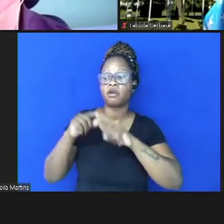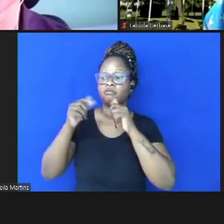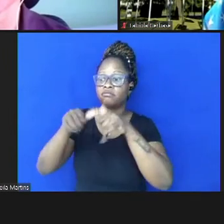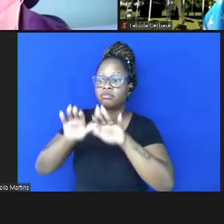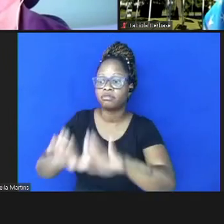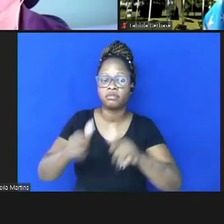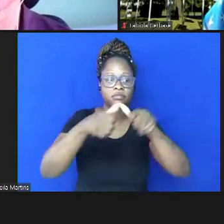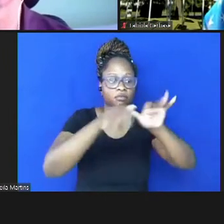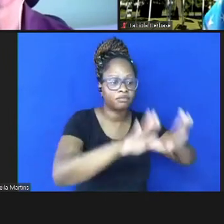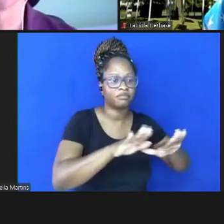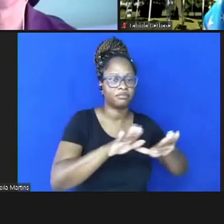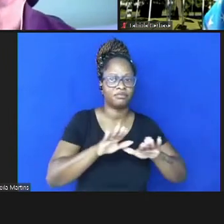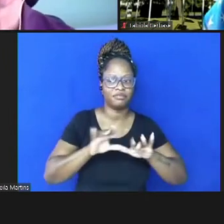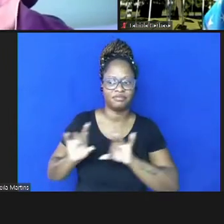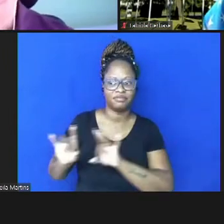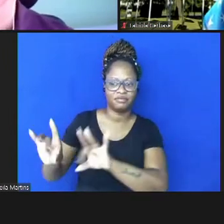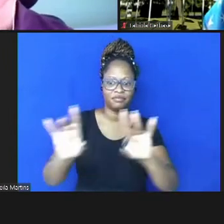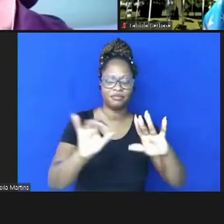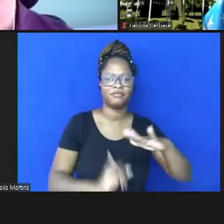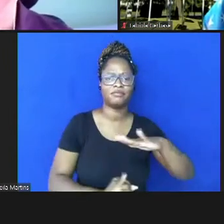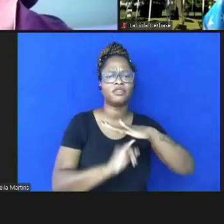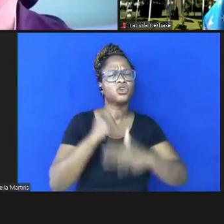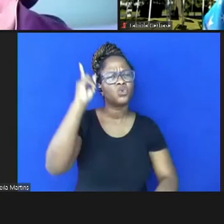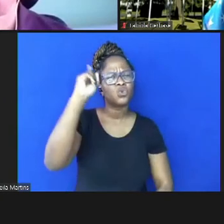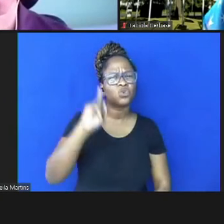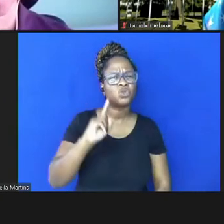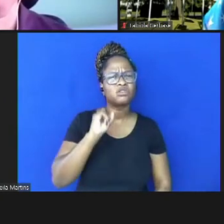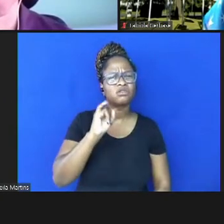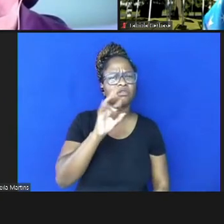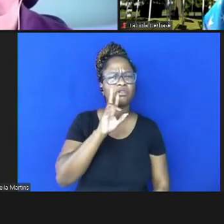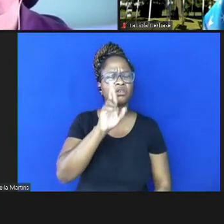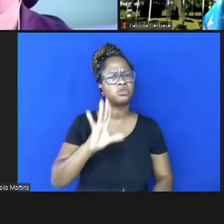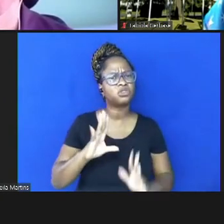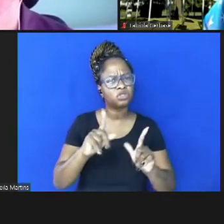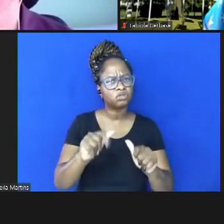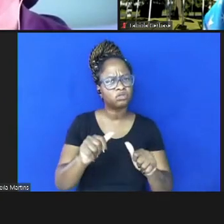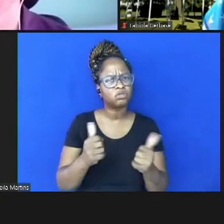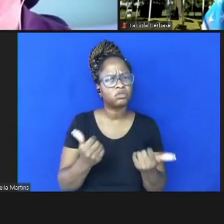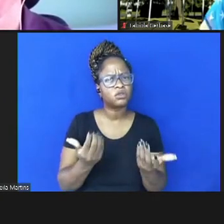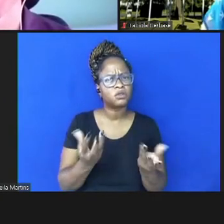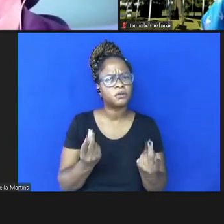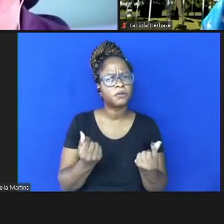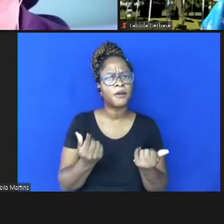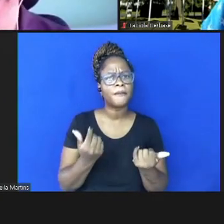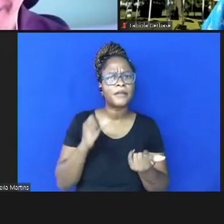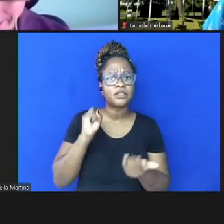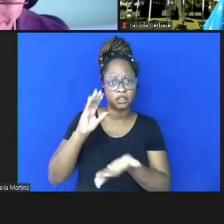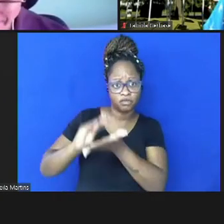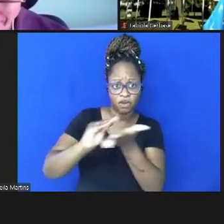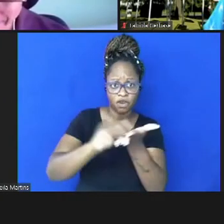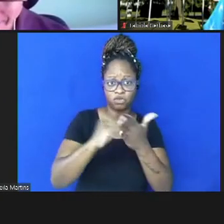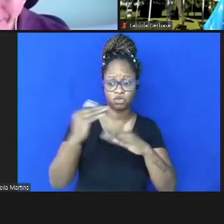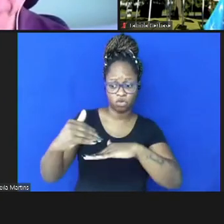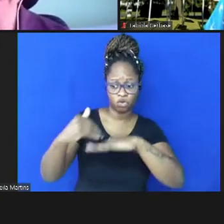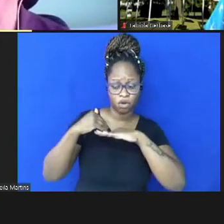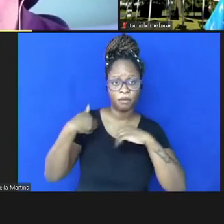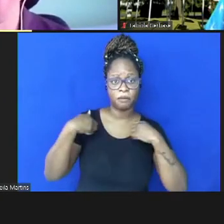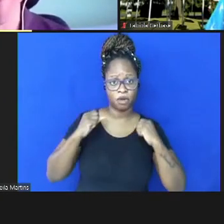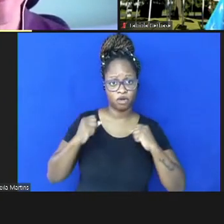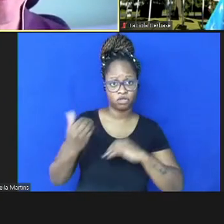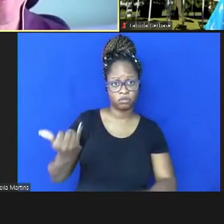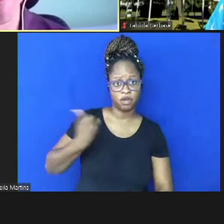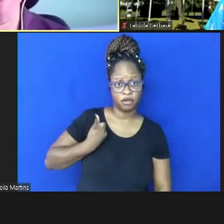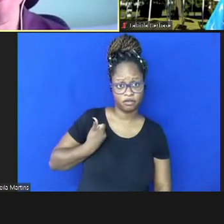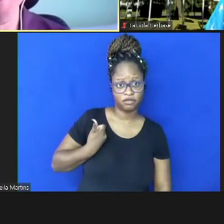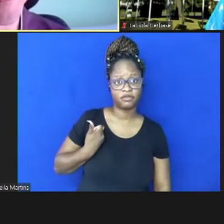instituições. Tá? Eu não sei se eu respondi a todas as questões, mas se ficou faltando alguma, Vinícius, você pode me falar. Não, acho que